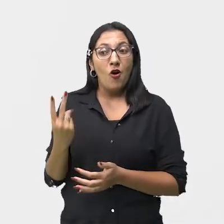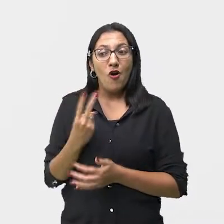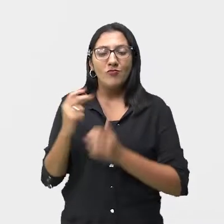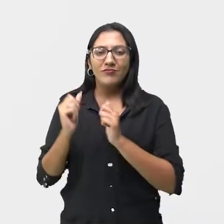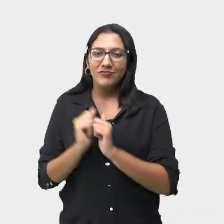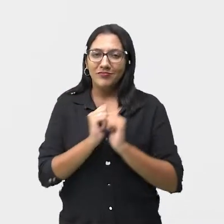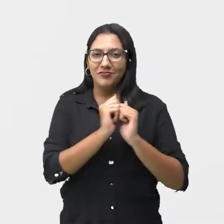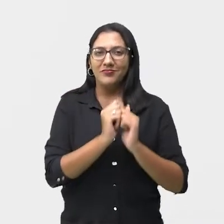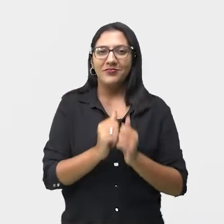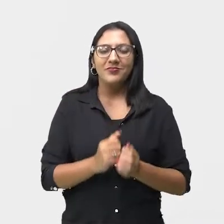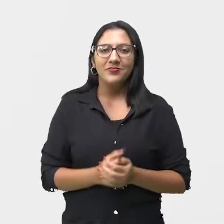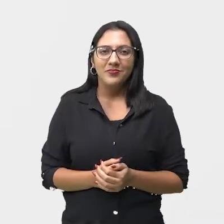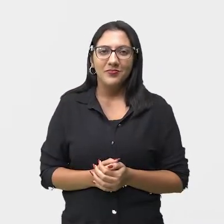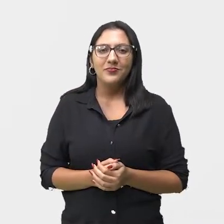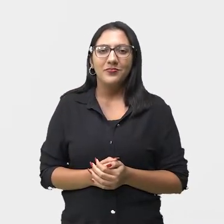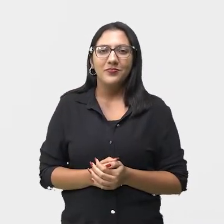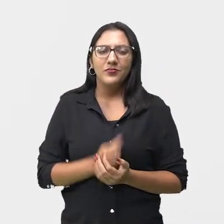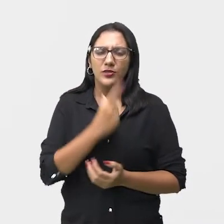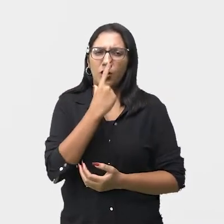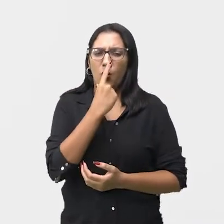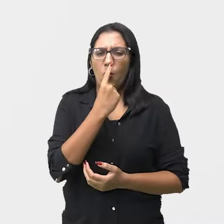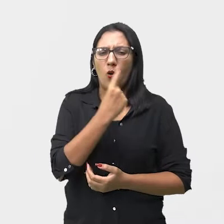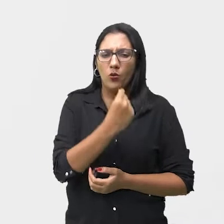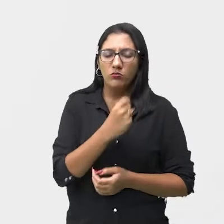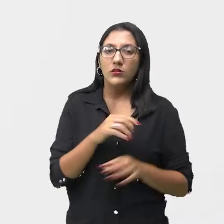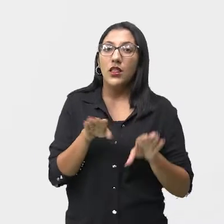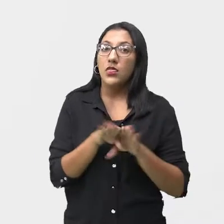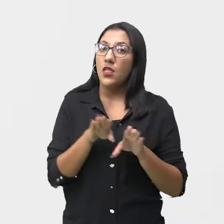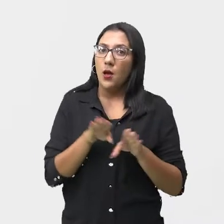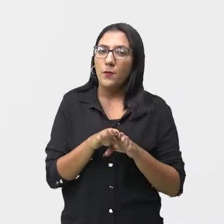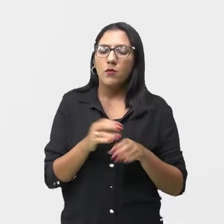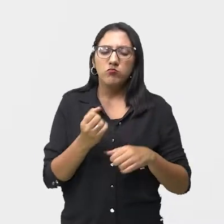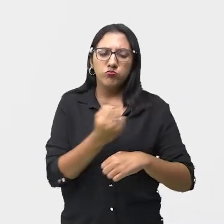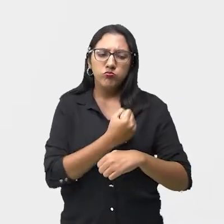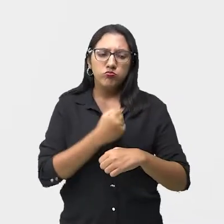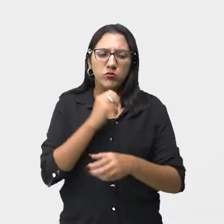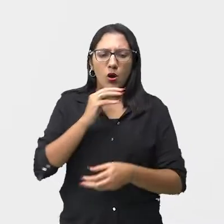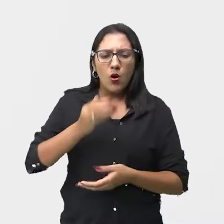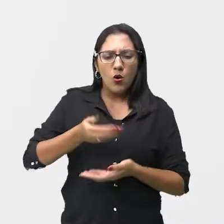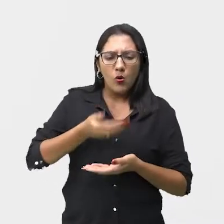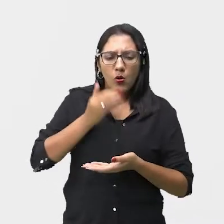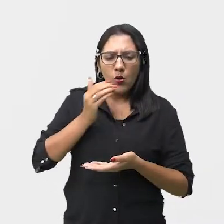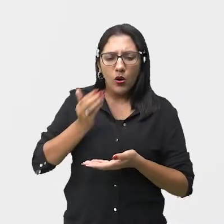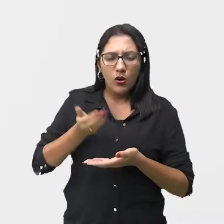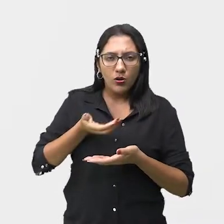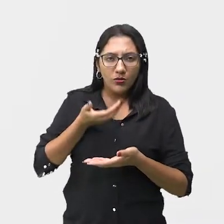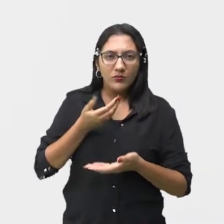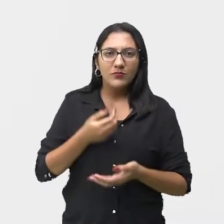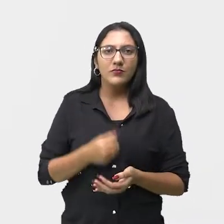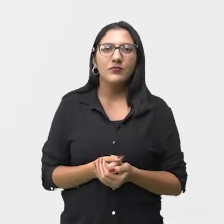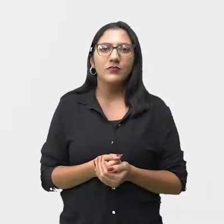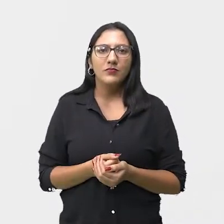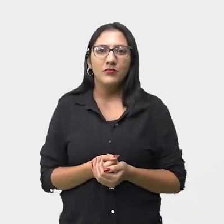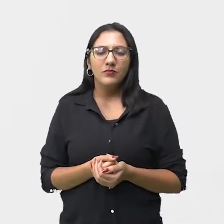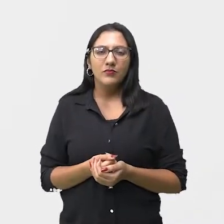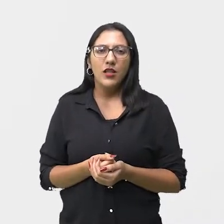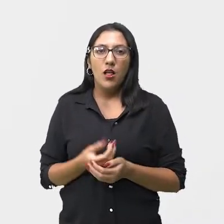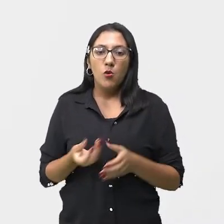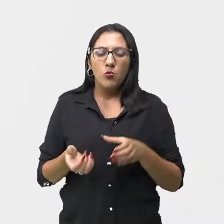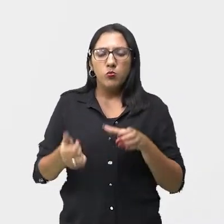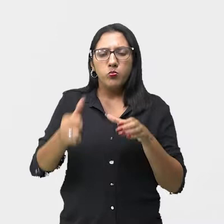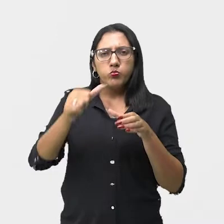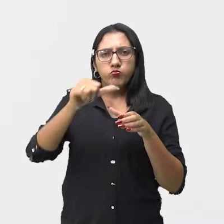ambos. Ora, o tucano preparou também mingau e botou dentro de um jarro de